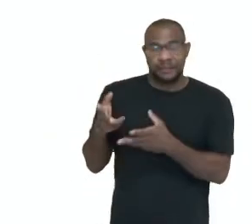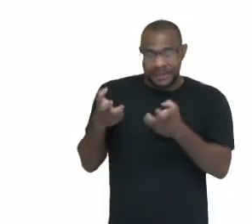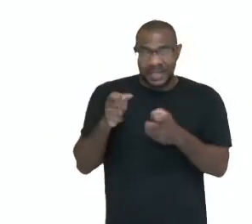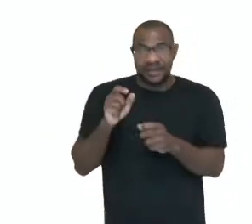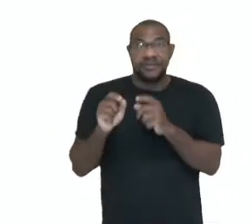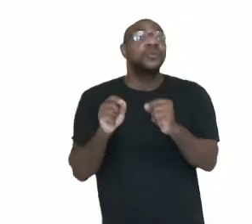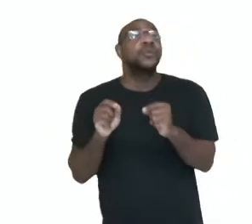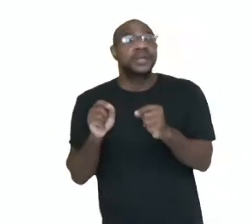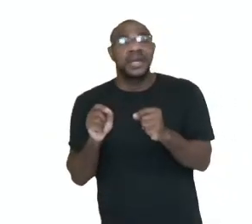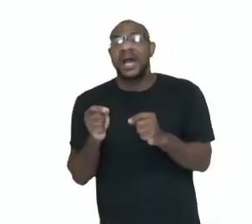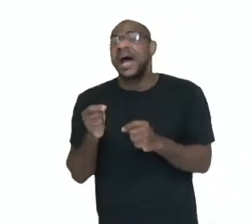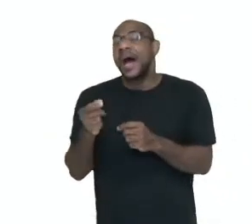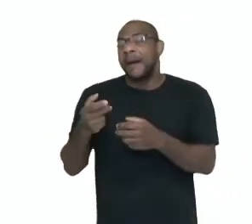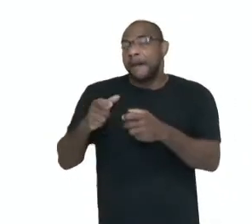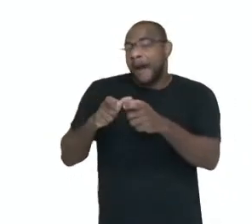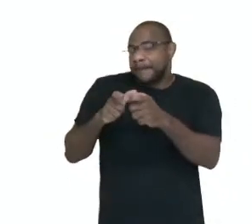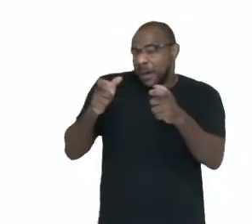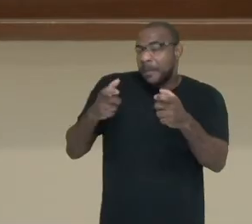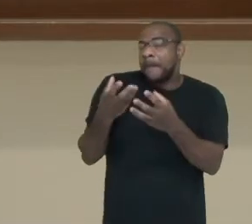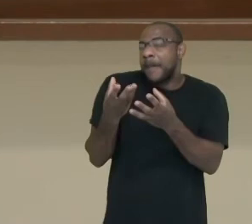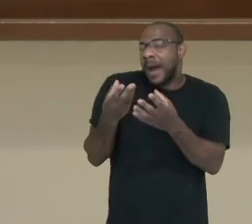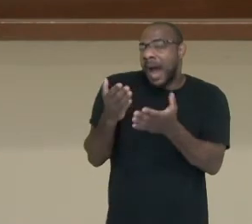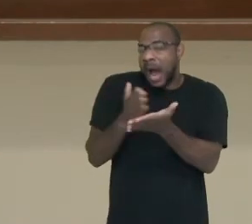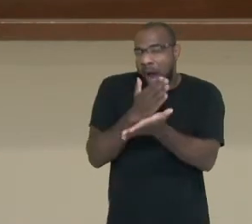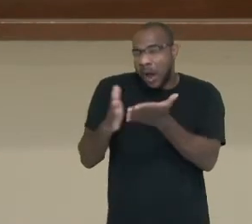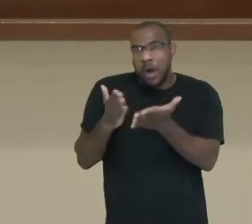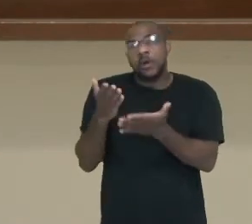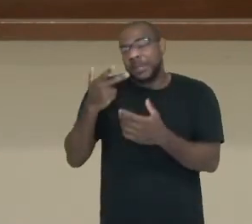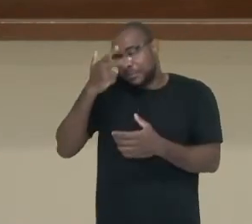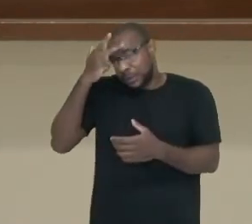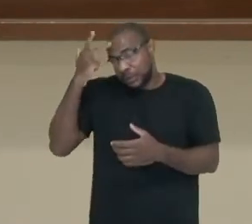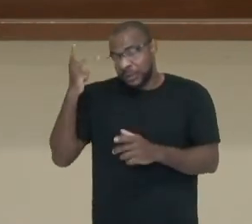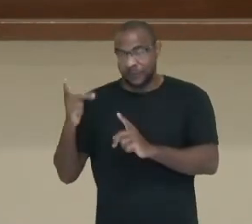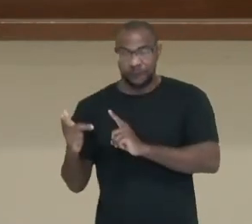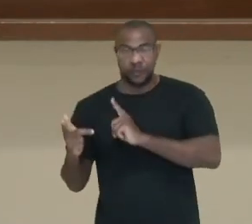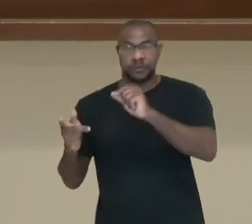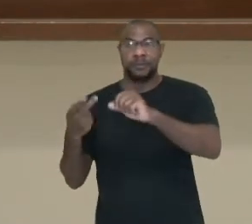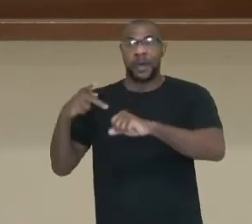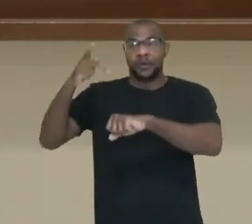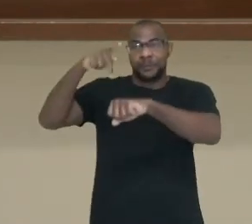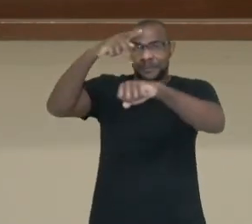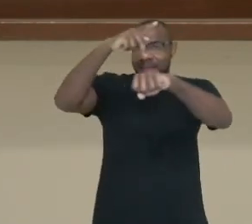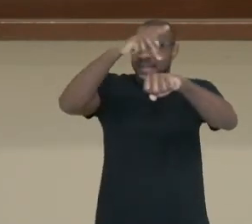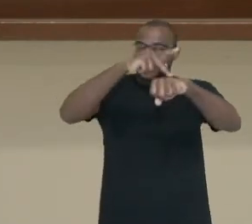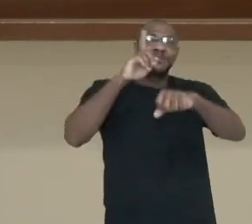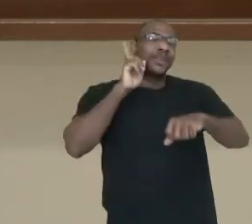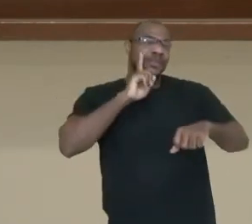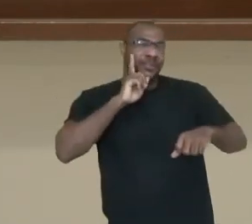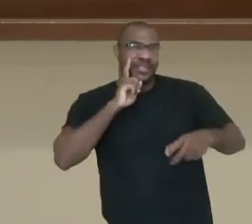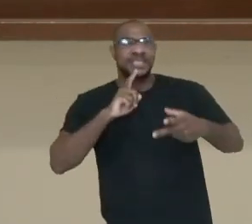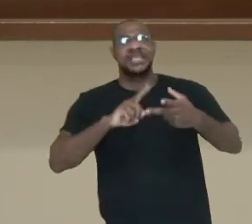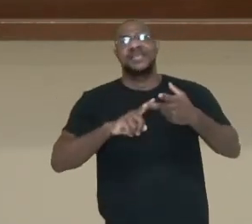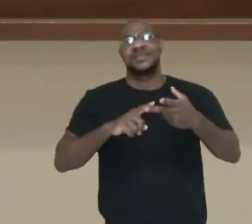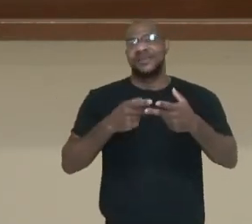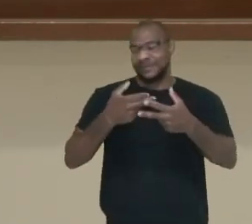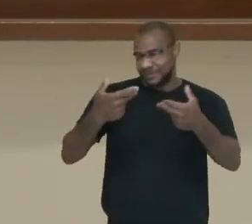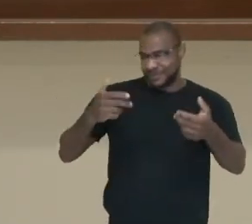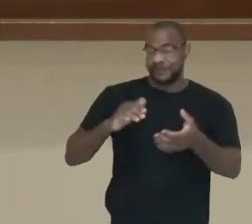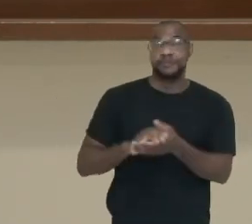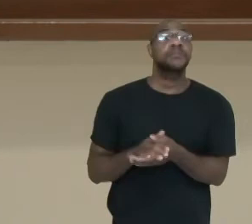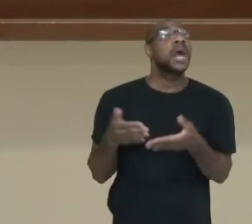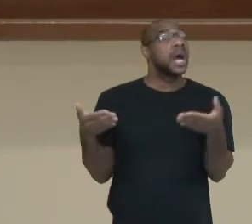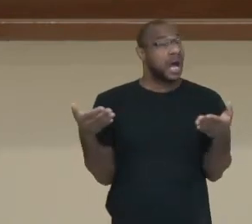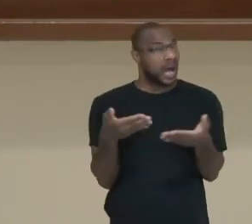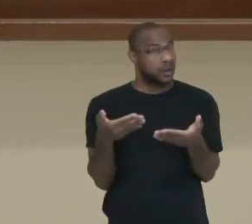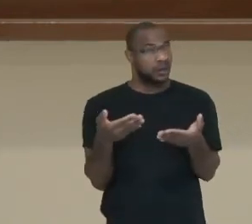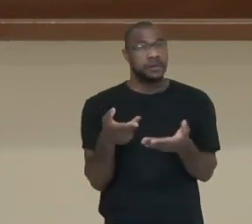os Estados Unidos em busca dessas melhorias e condições. Então, ao olhar essa reportagem, vocês podem se aprofundar no assunto. Agora,